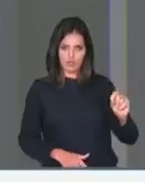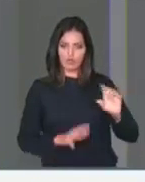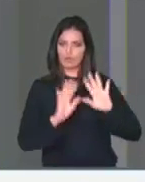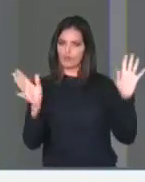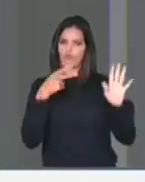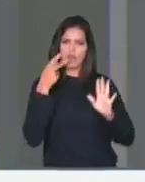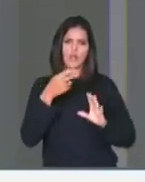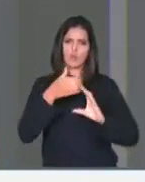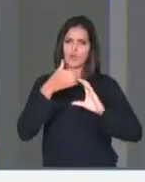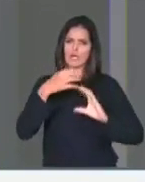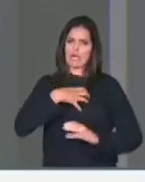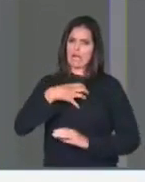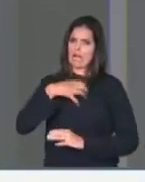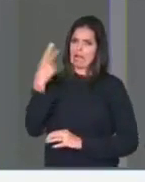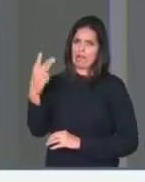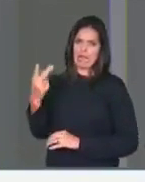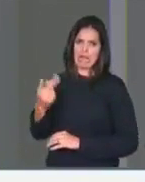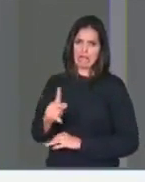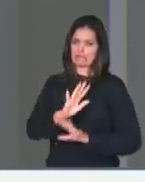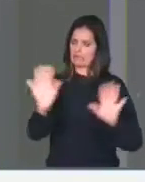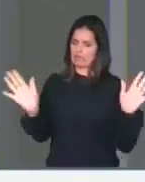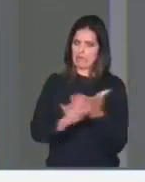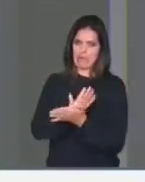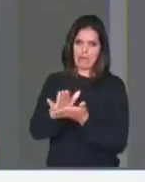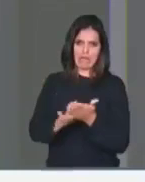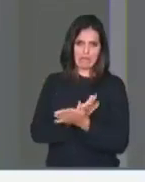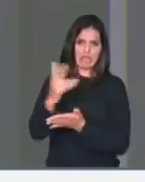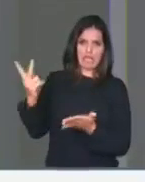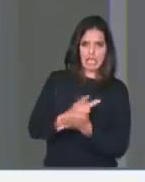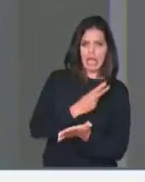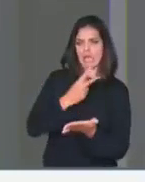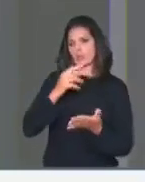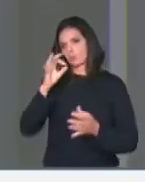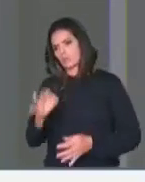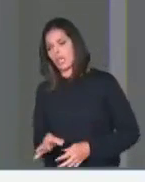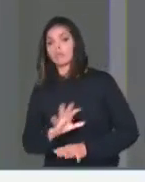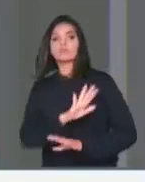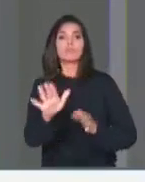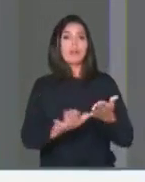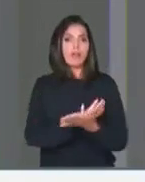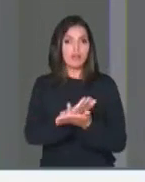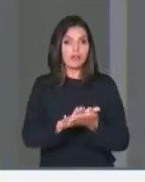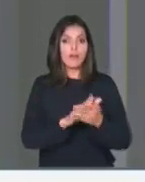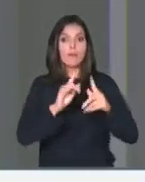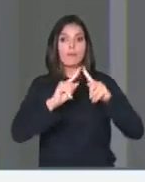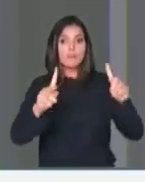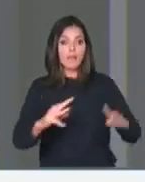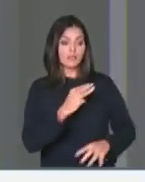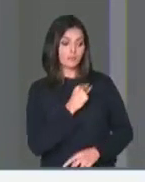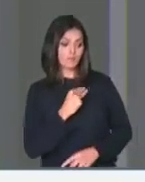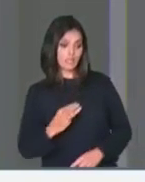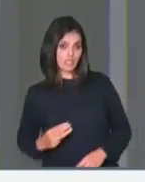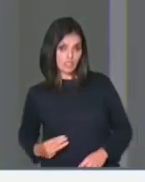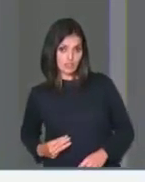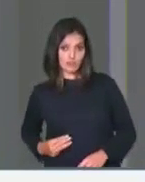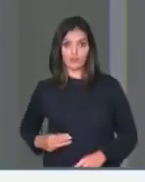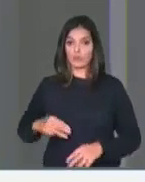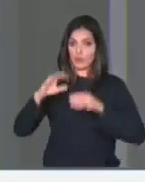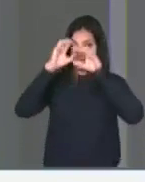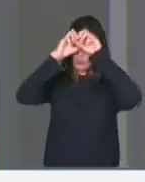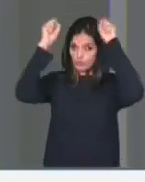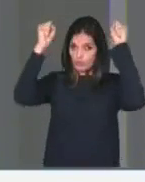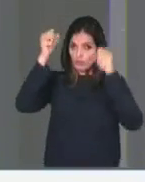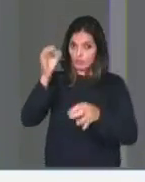do posicionamento do deputado mas baseado nos autos baseado naquilo que o nosso ministro do